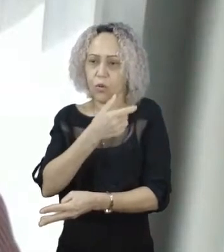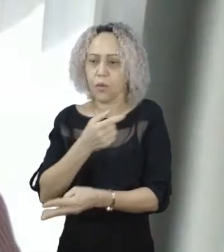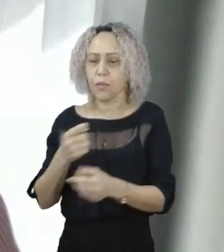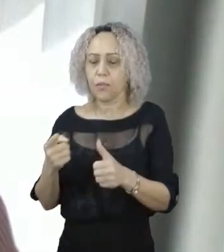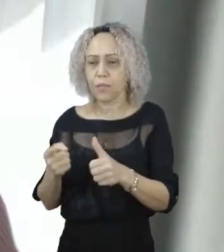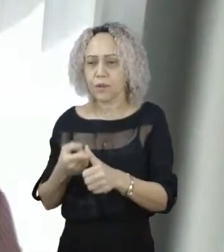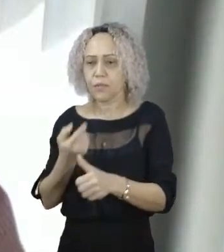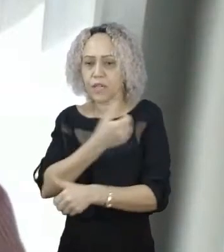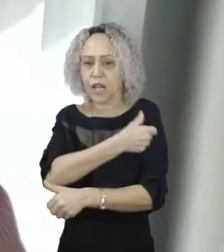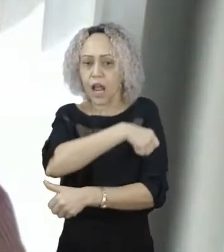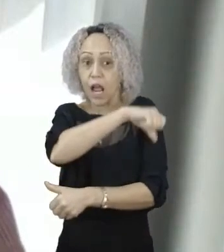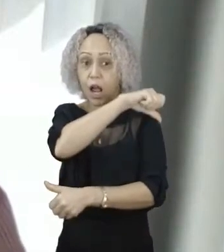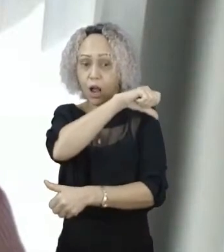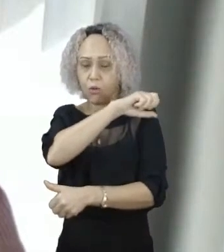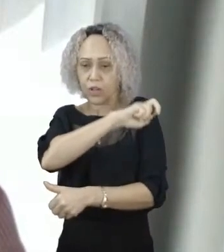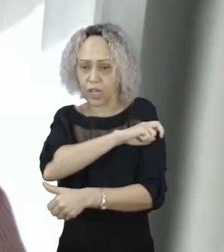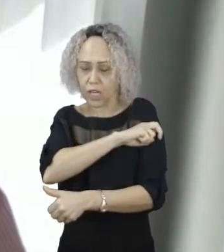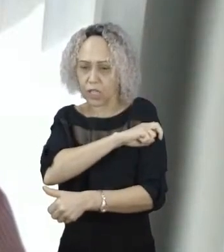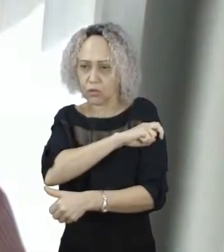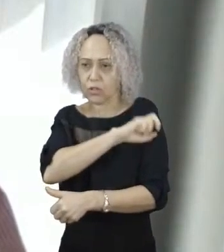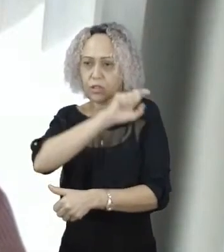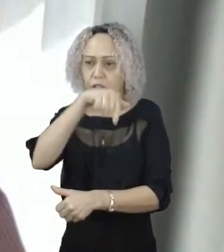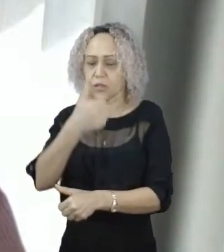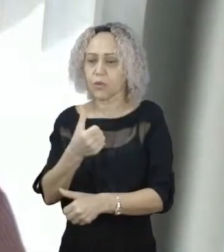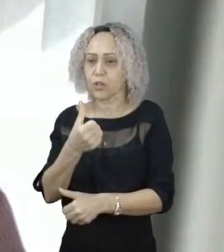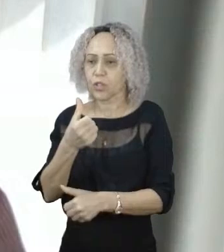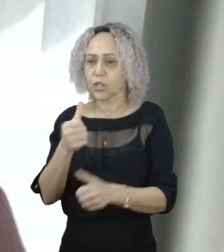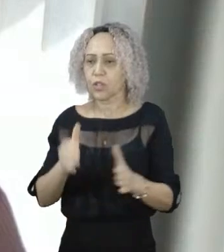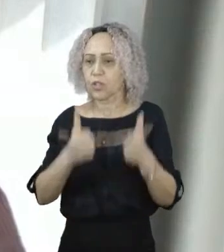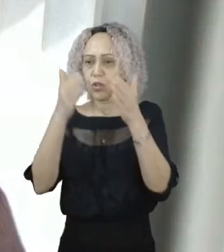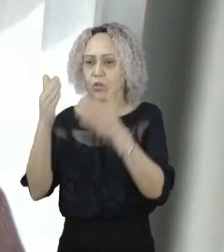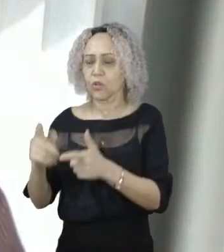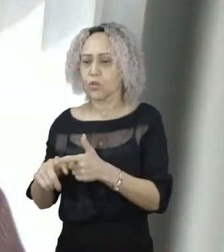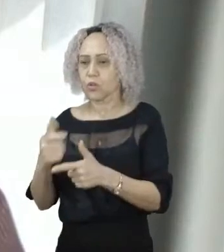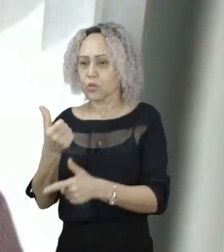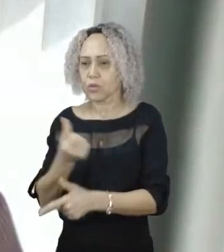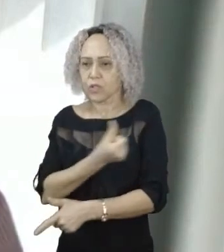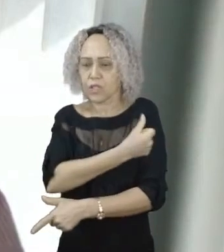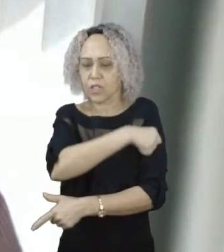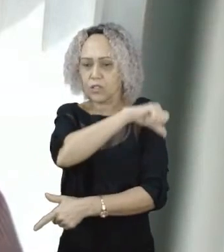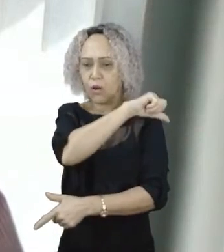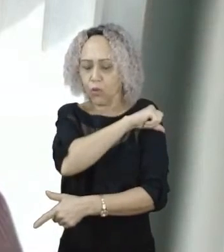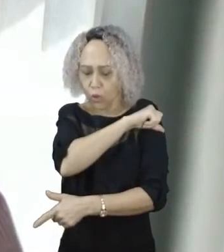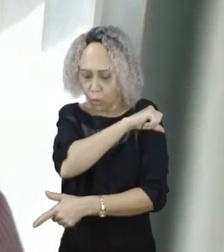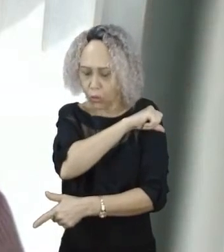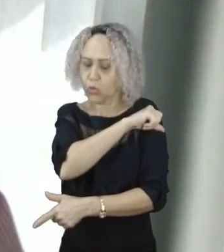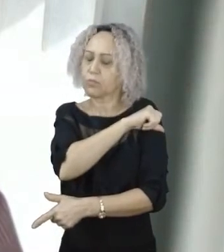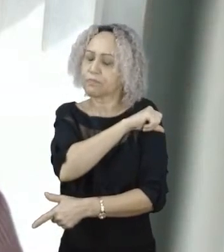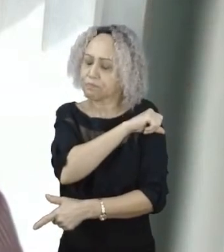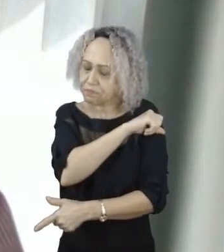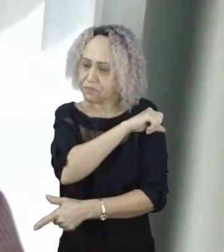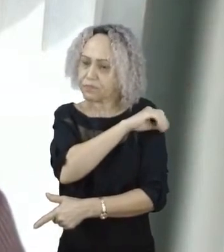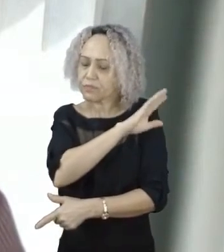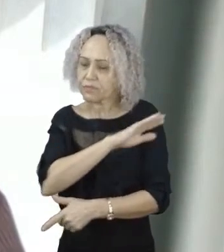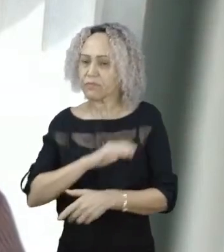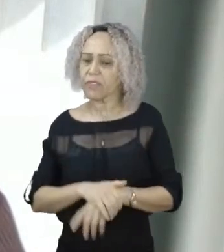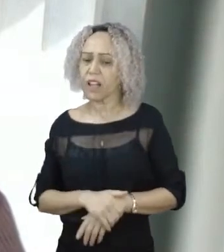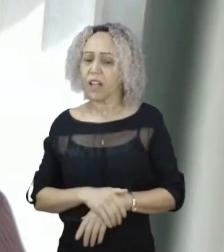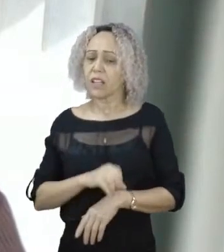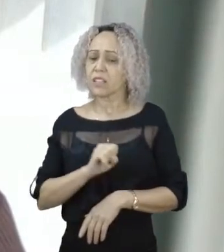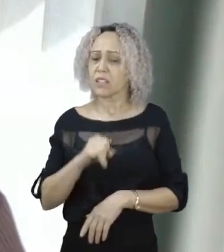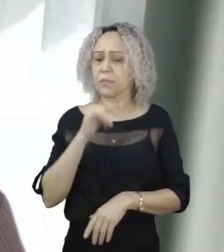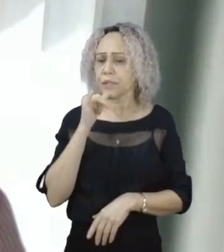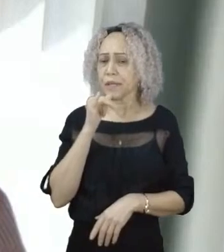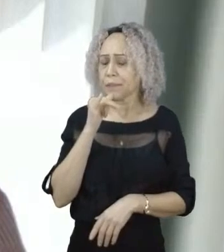6º ao 9º ano. Se o estudante não conseguir transitar bem, a criança, o adolescente,